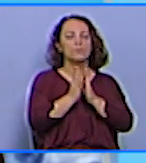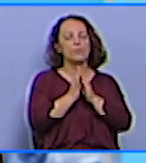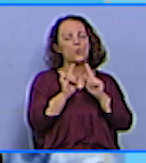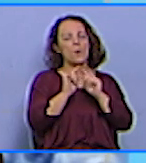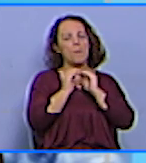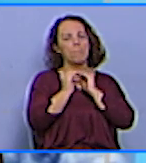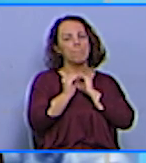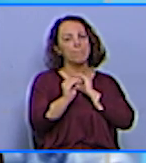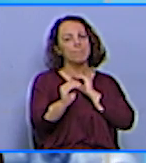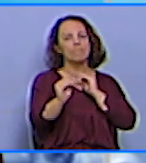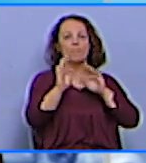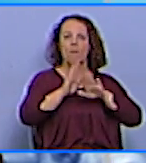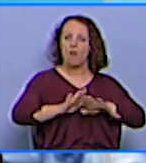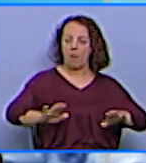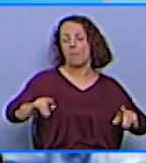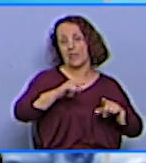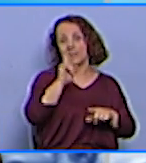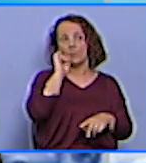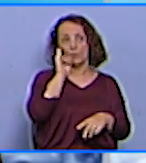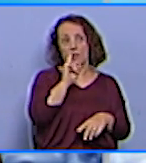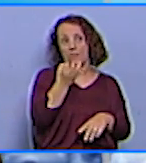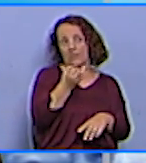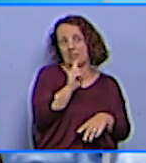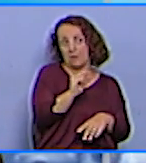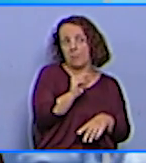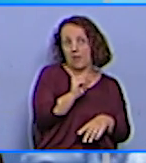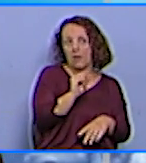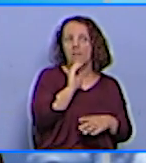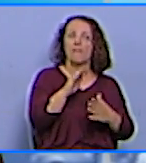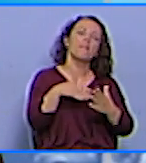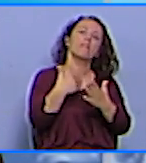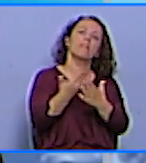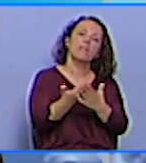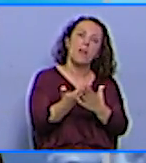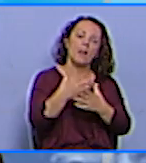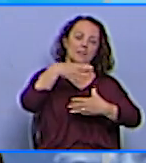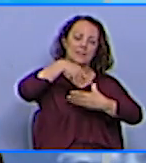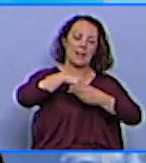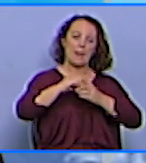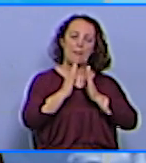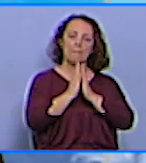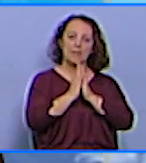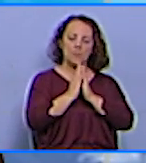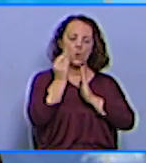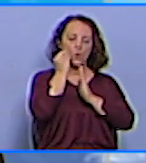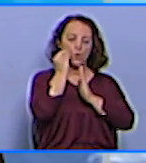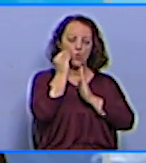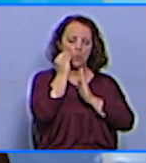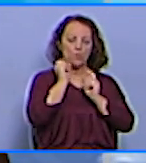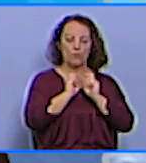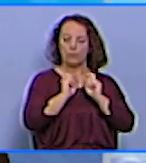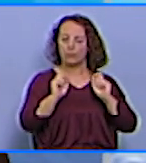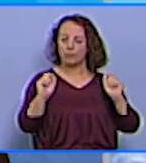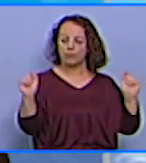e por isso eles são também importantes na serenidade da liturgia, na distribuição dos ministérios,